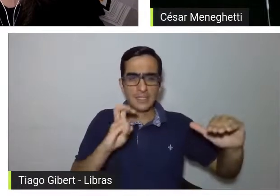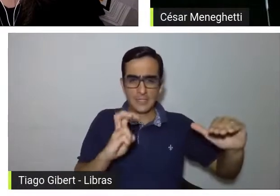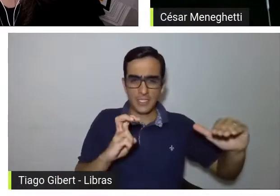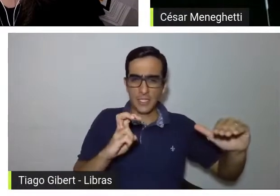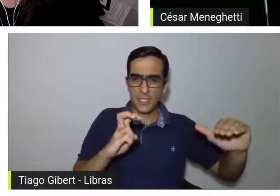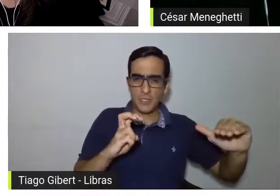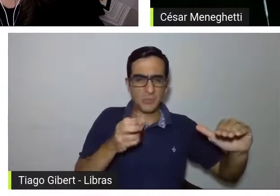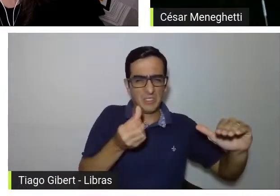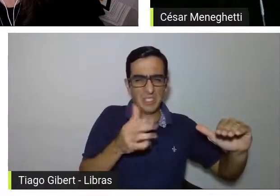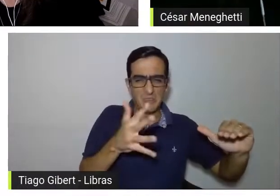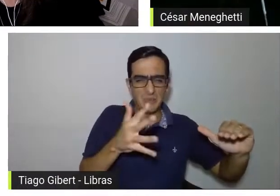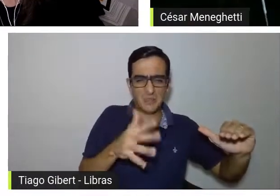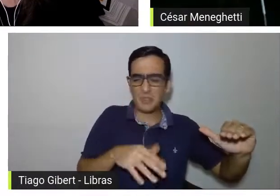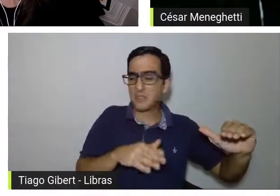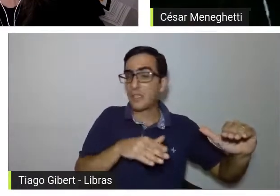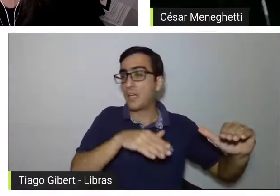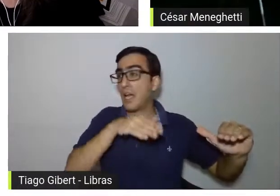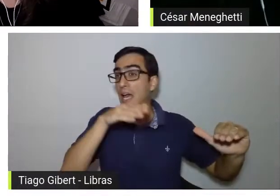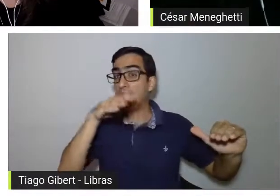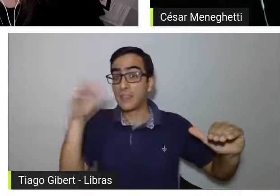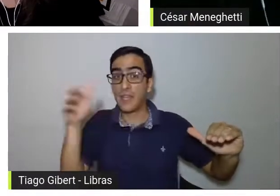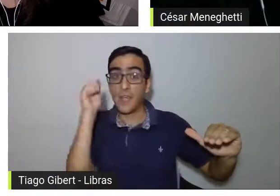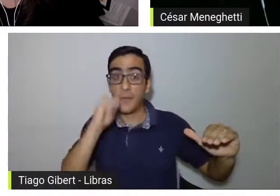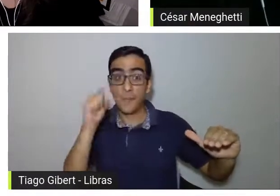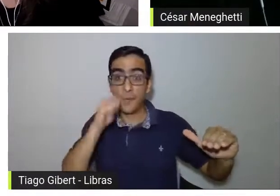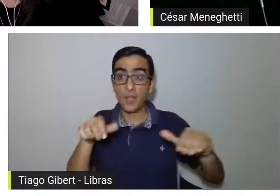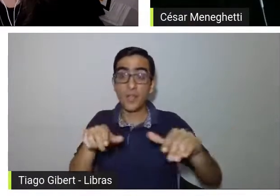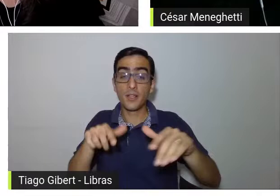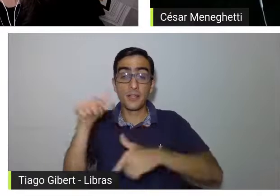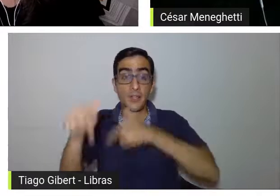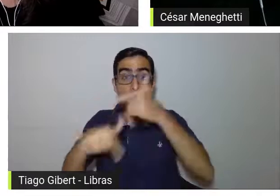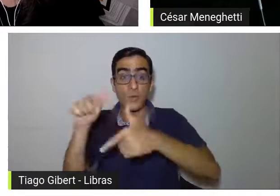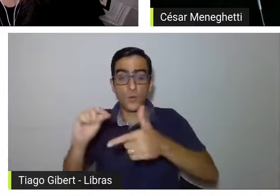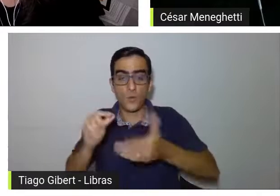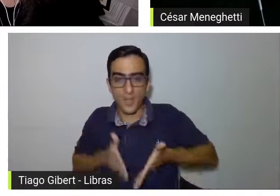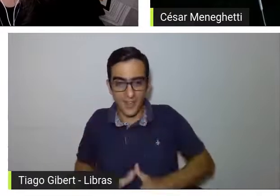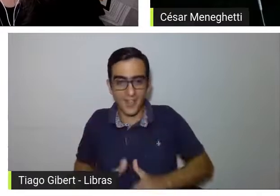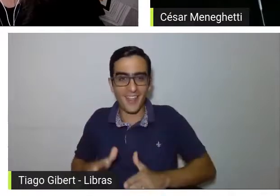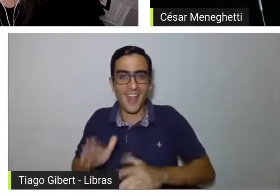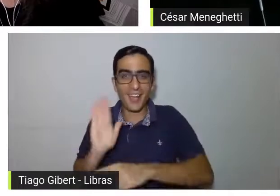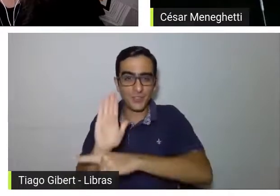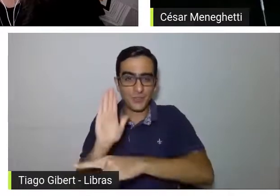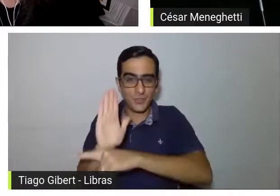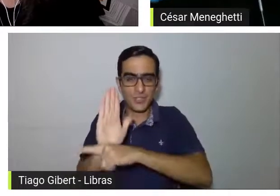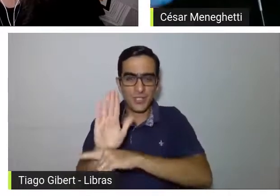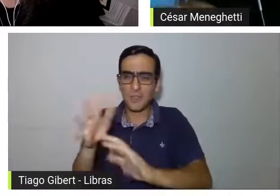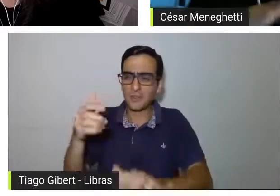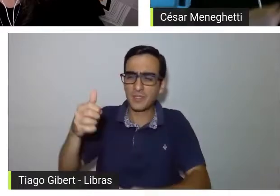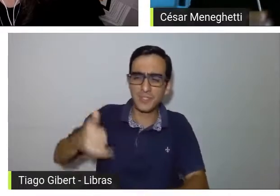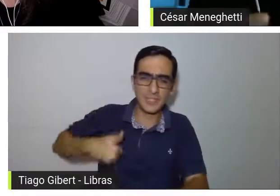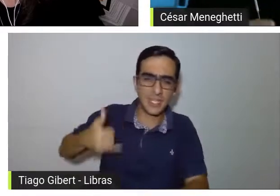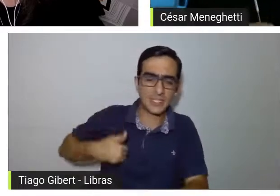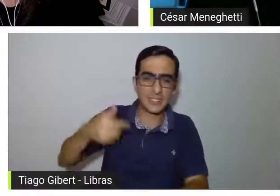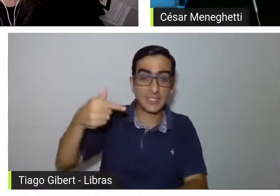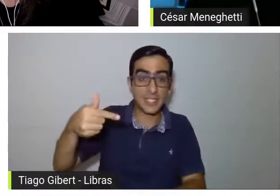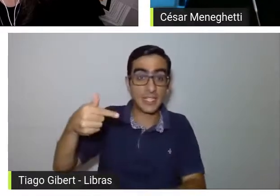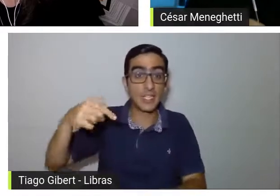anos até uma senhora, uma parteira mais antiga, que ela tinha 79 anos. Então,